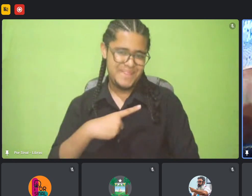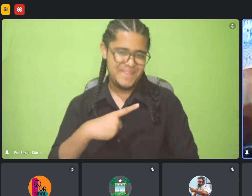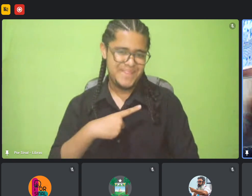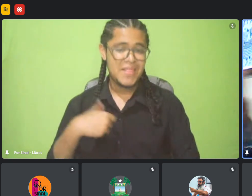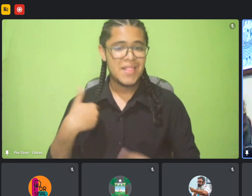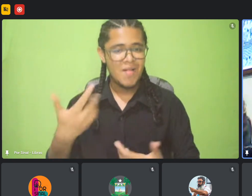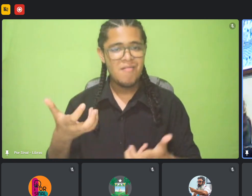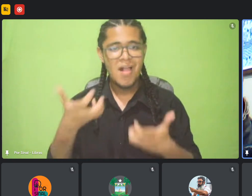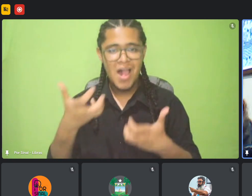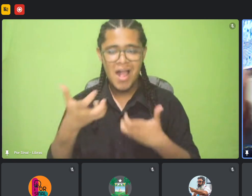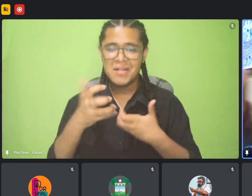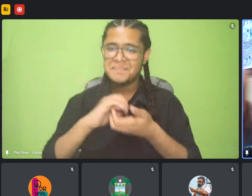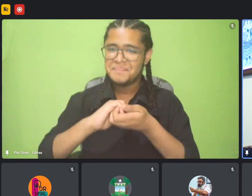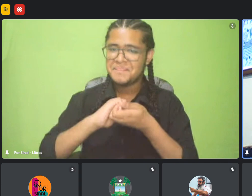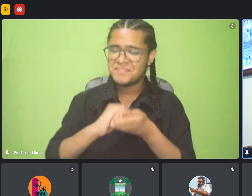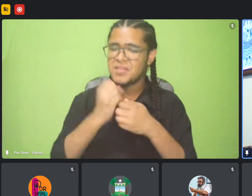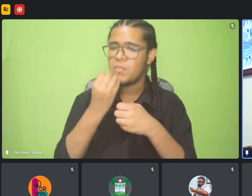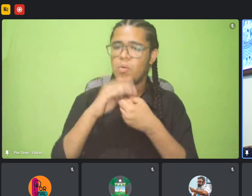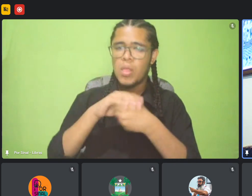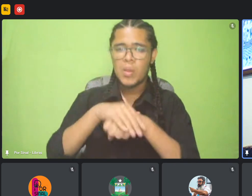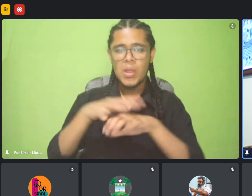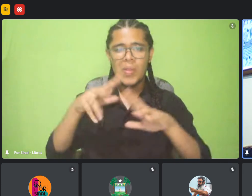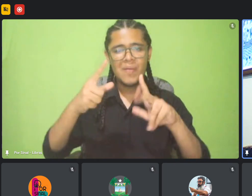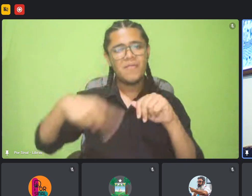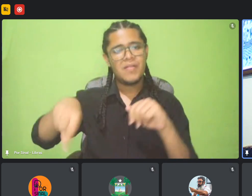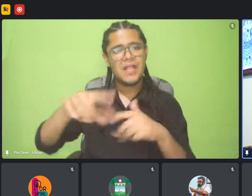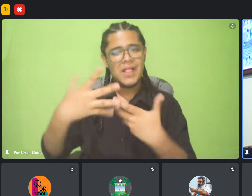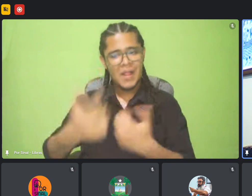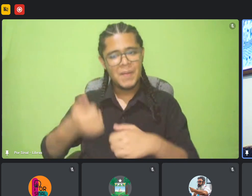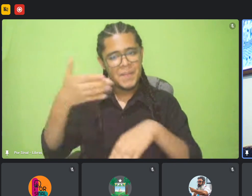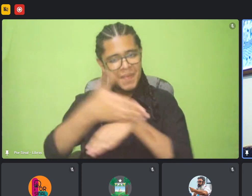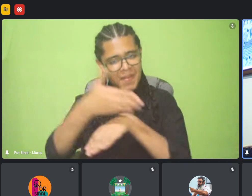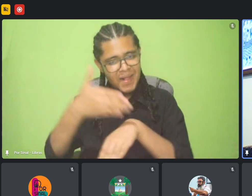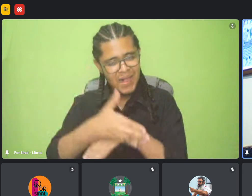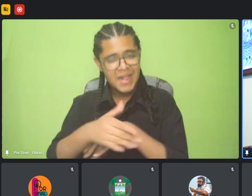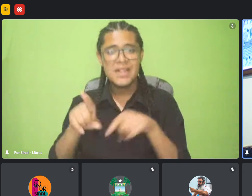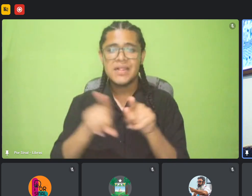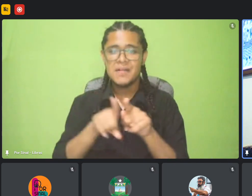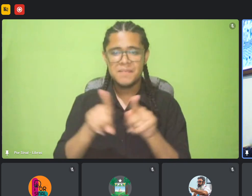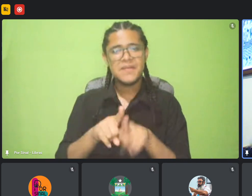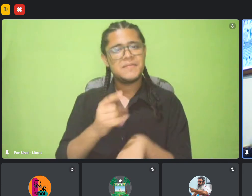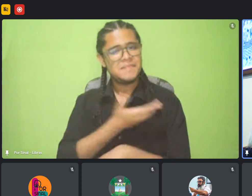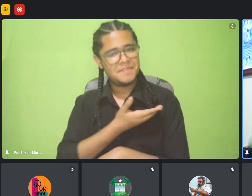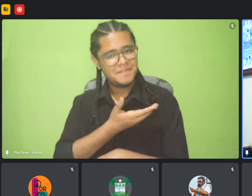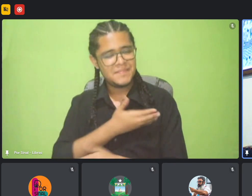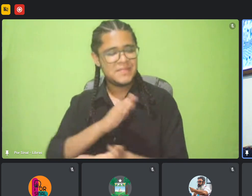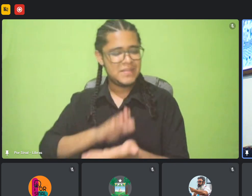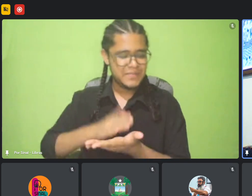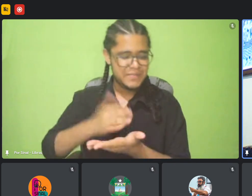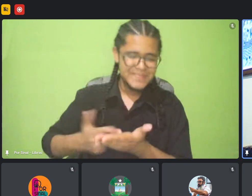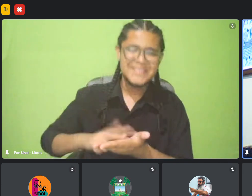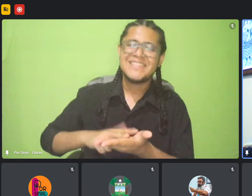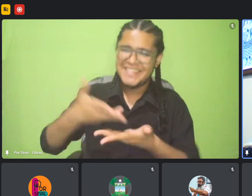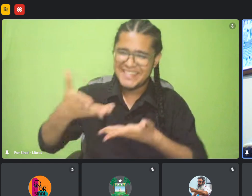boa noite a todas as pessoas presentes, ao colega tradutor de Libras. Boa noite.